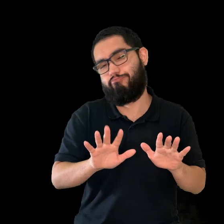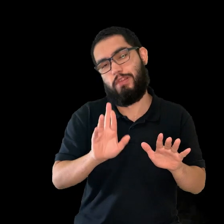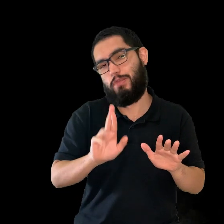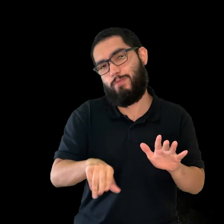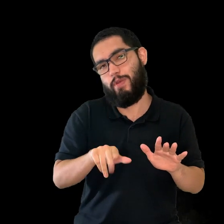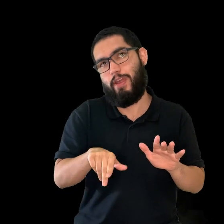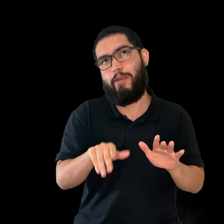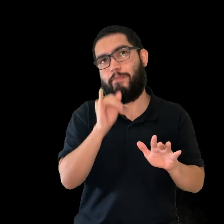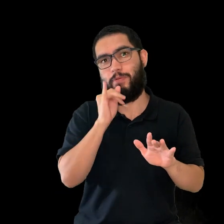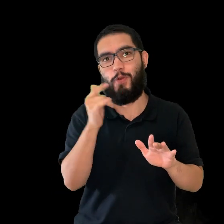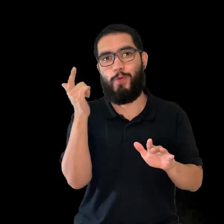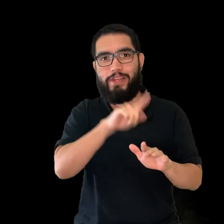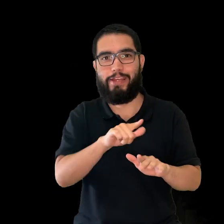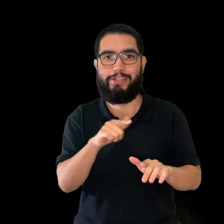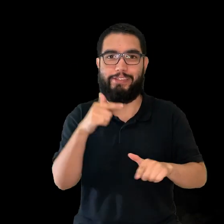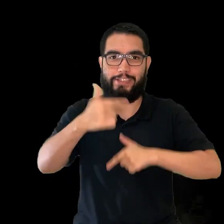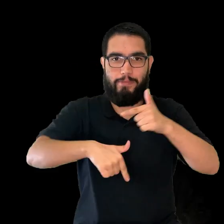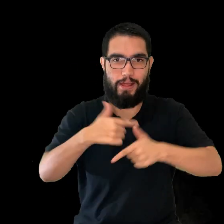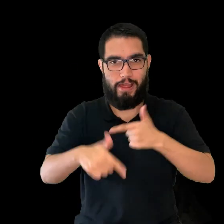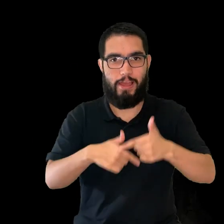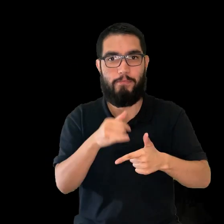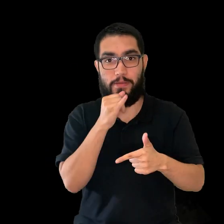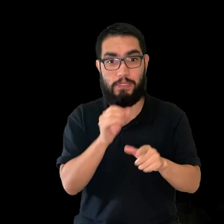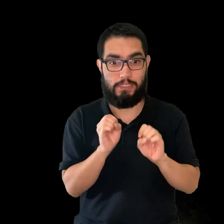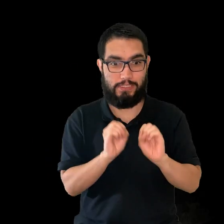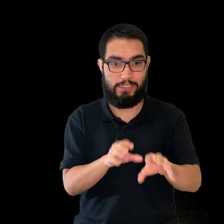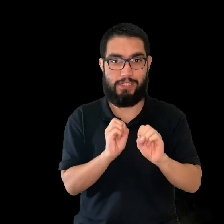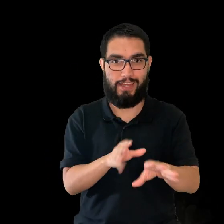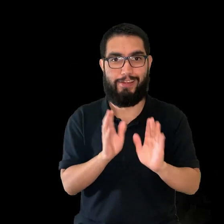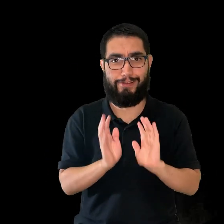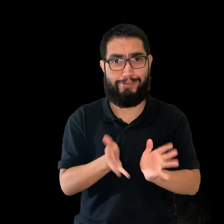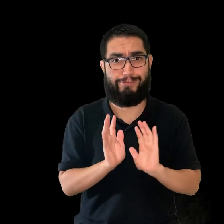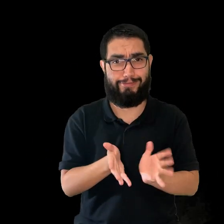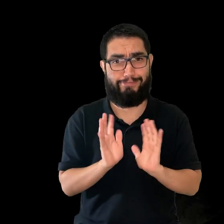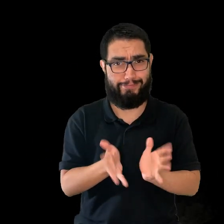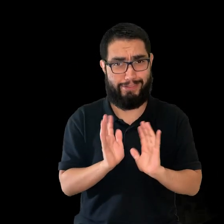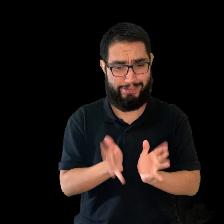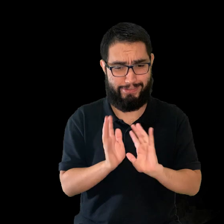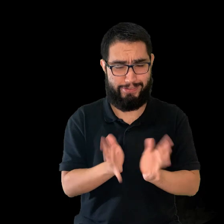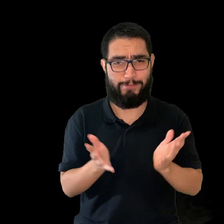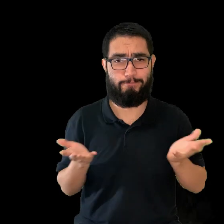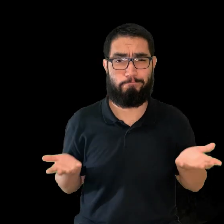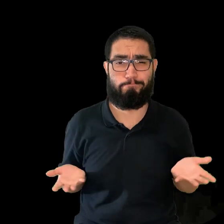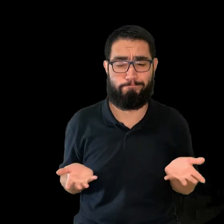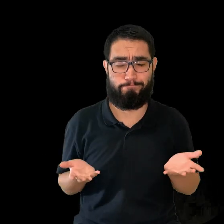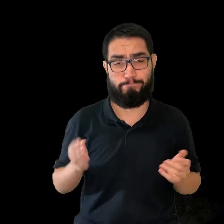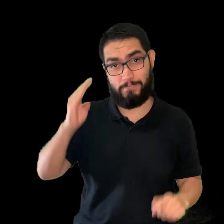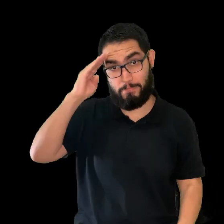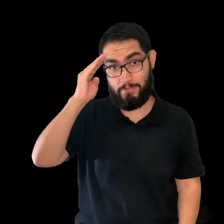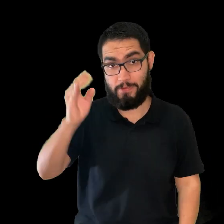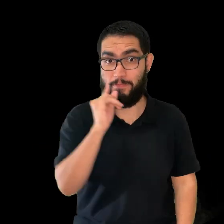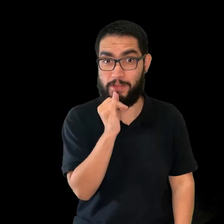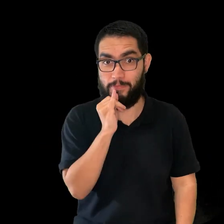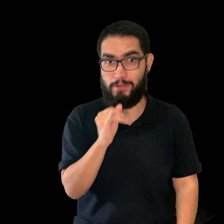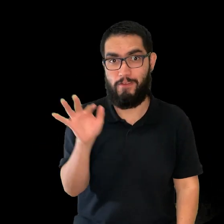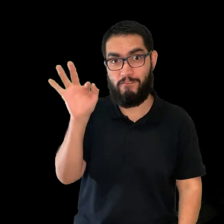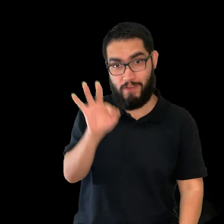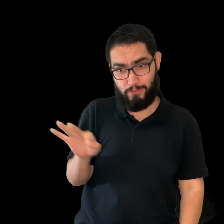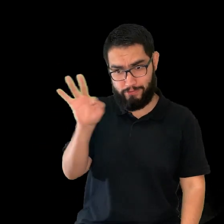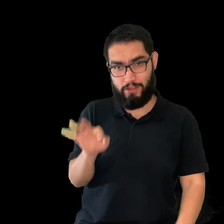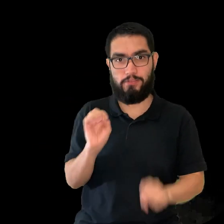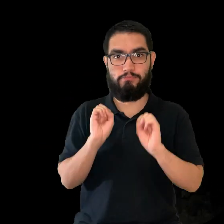significa muitas vezes que você vai conseguir atuar, por exemplo, no ensino da língua de sinais, principalmente se for a